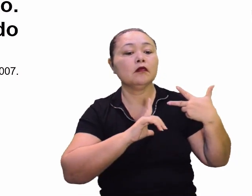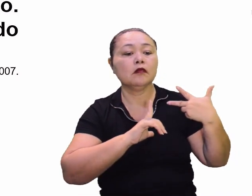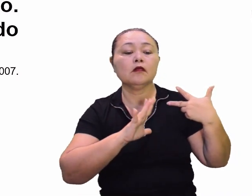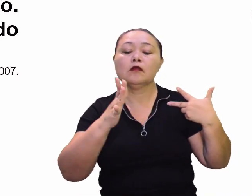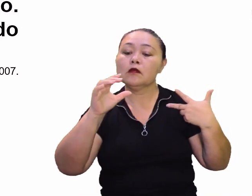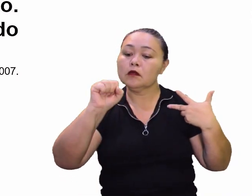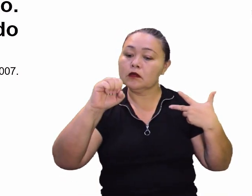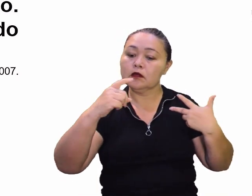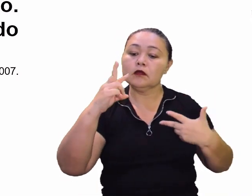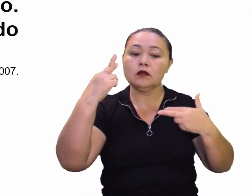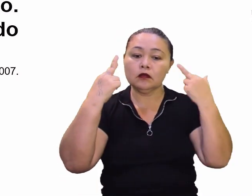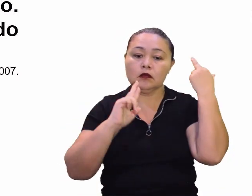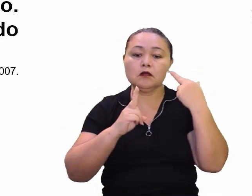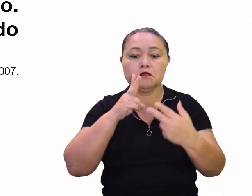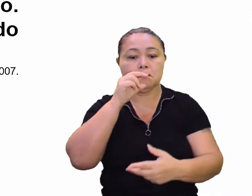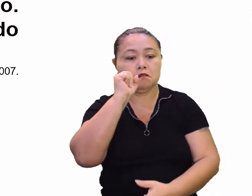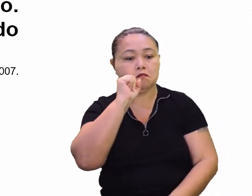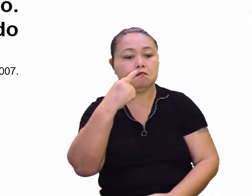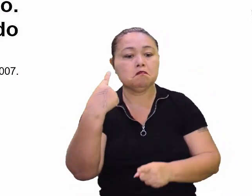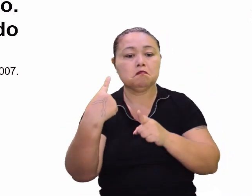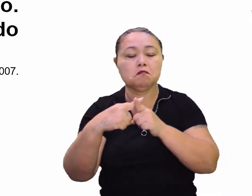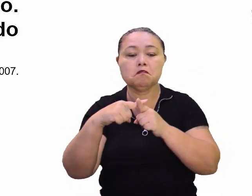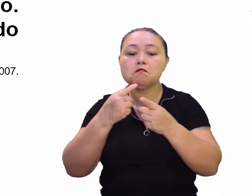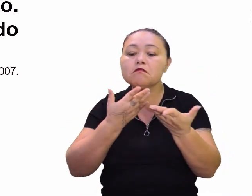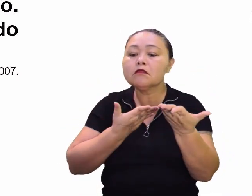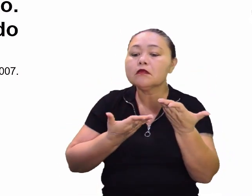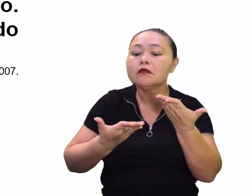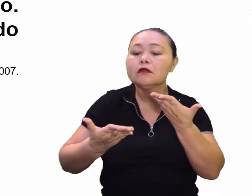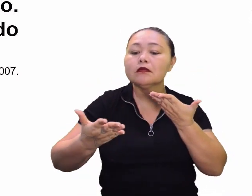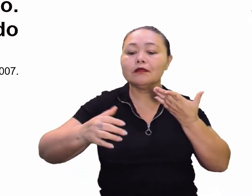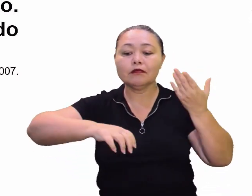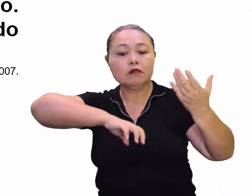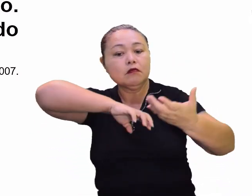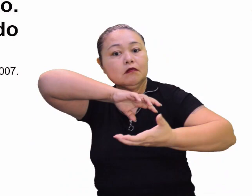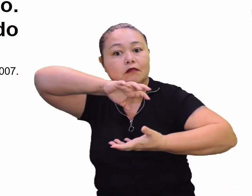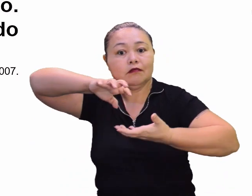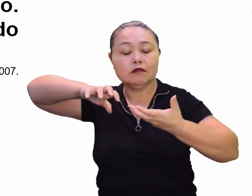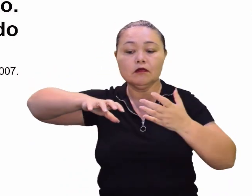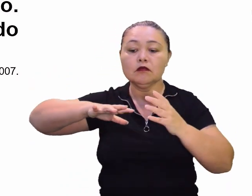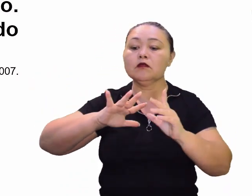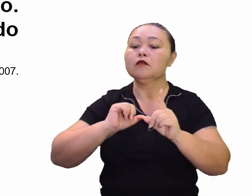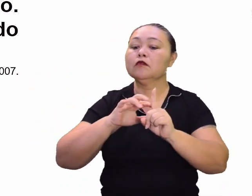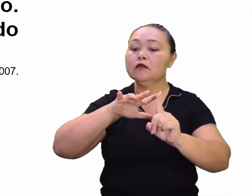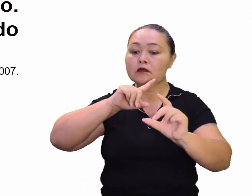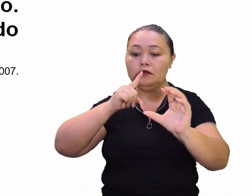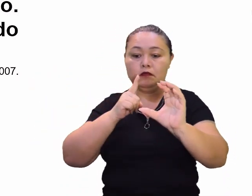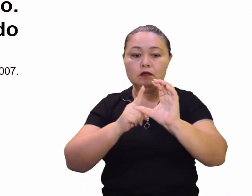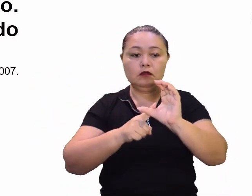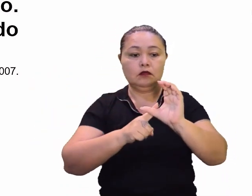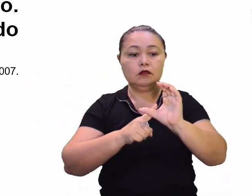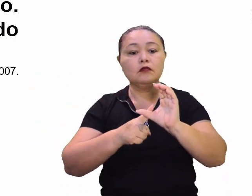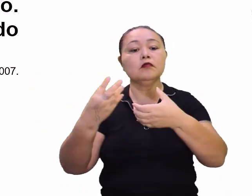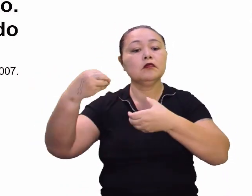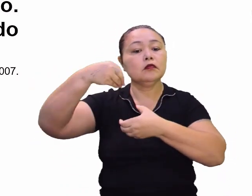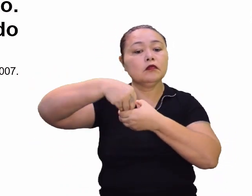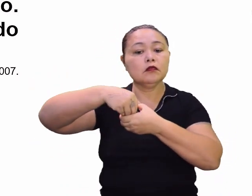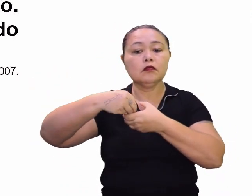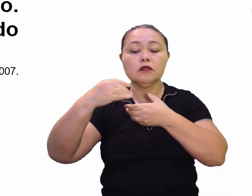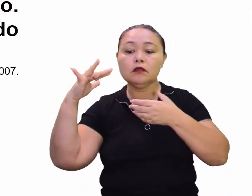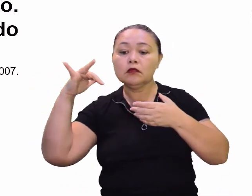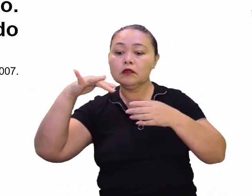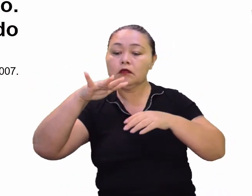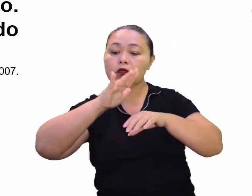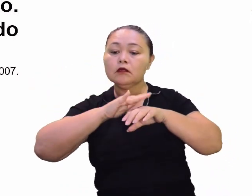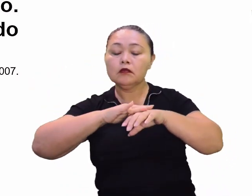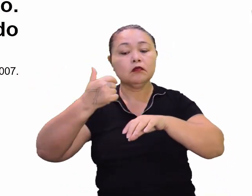80 anos, a Rússia era forte por causa do dinamismo revolucionário do comunismo, incluindo o poder de atração da